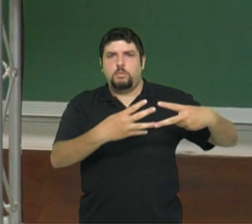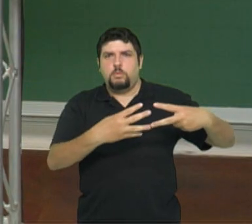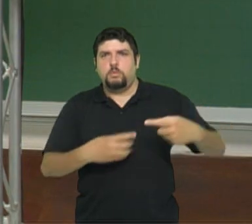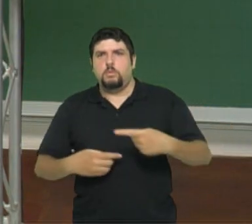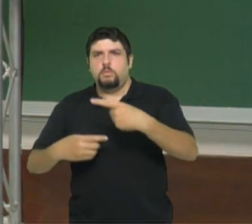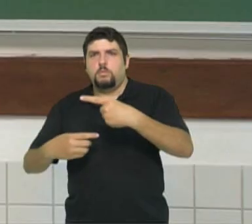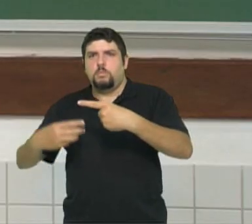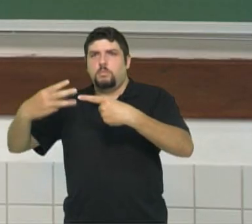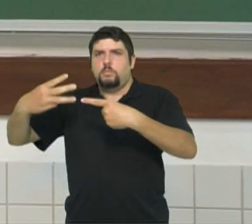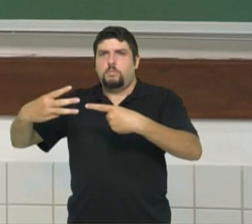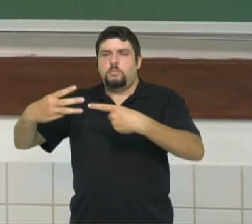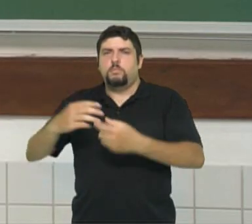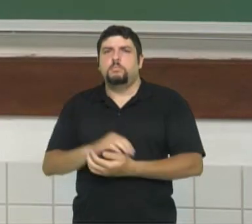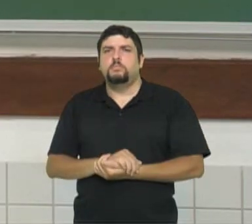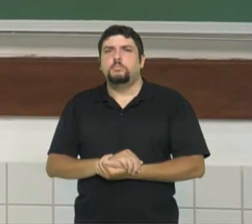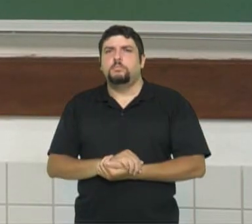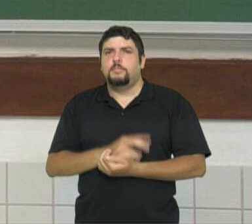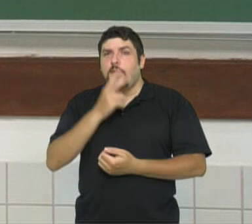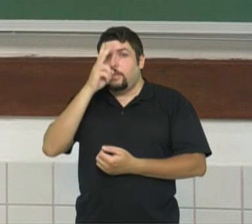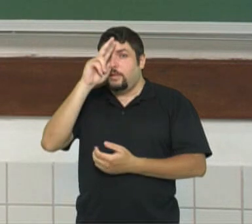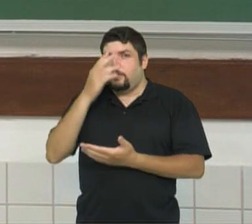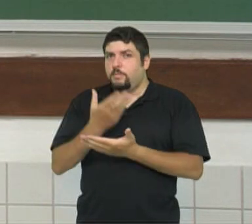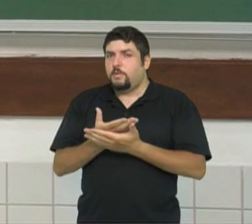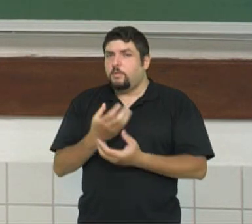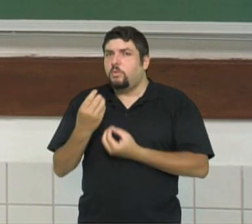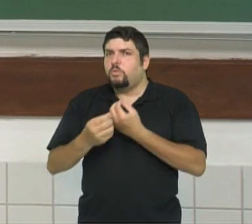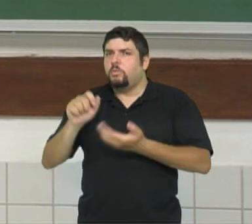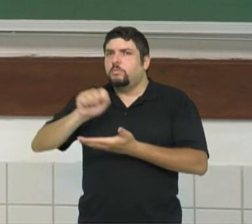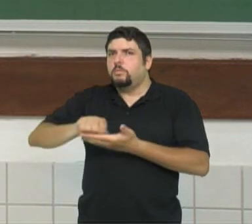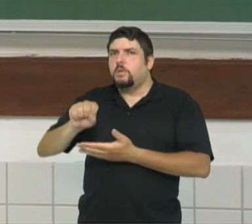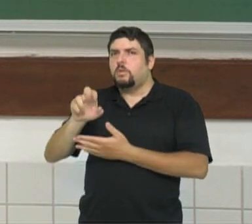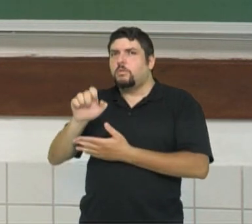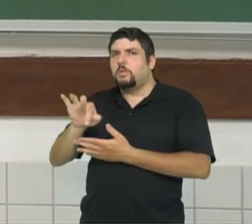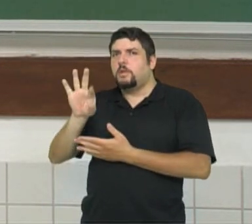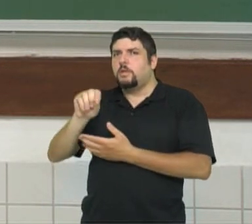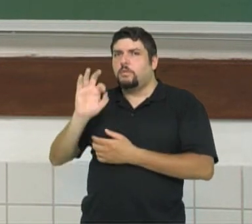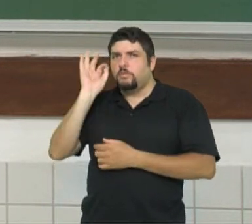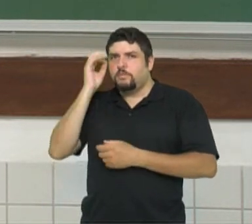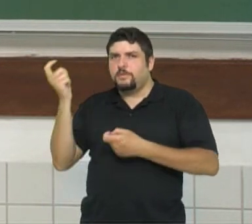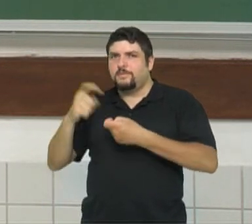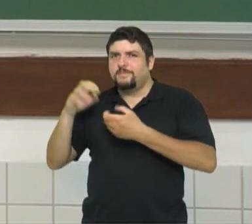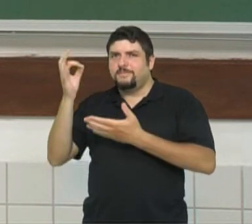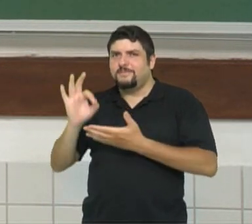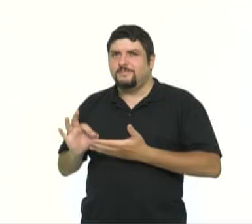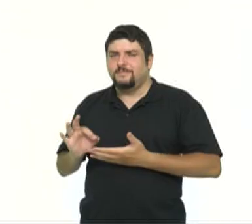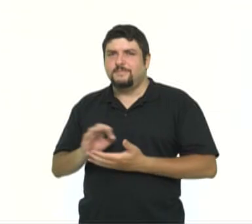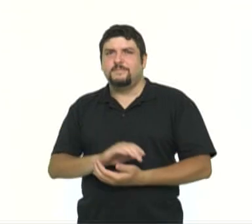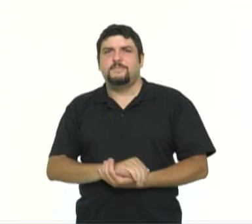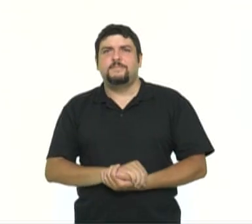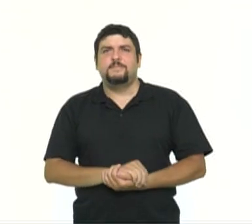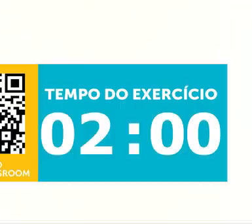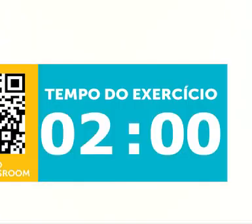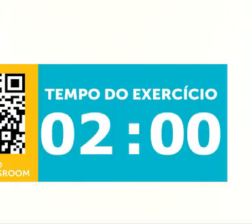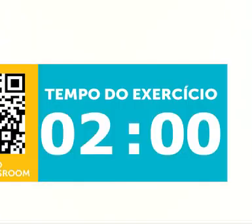terceto? Vamos lá relembrar a aula, como que é composto o soneto, então. Logo, logo, voltamos com a resposta.